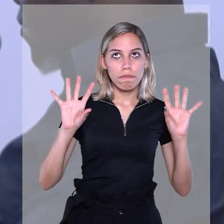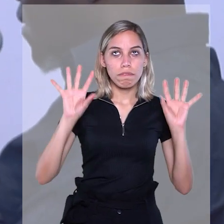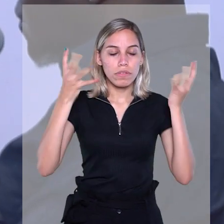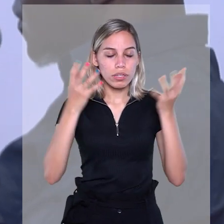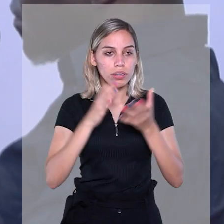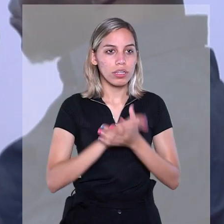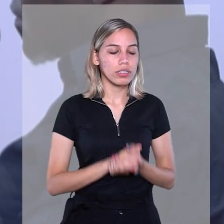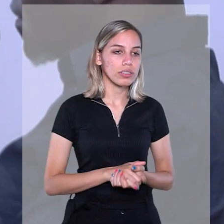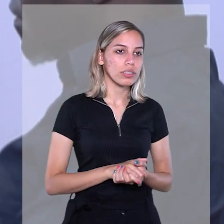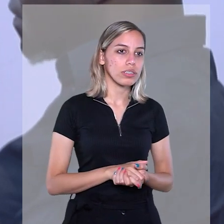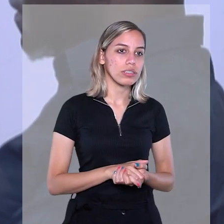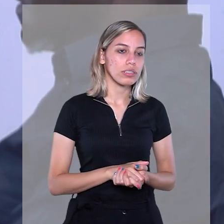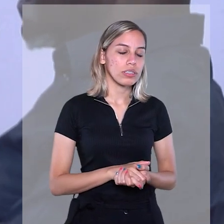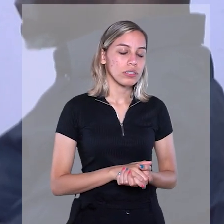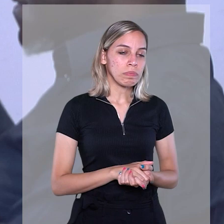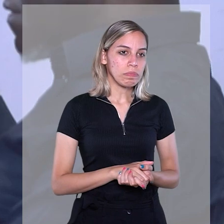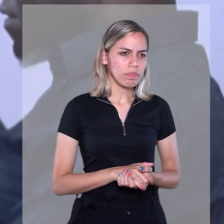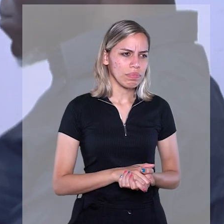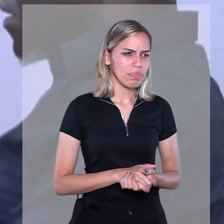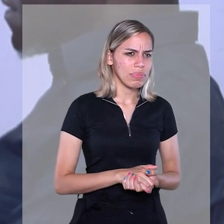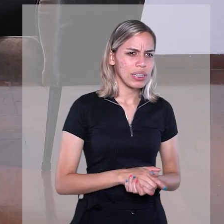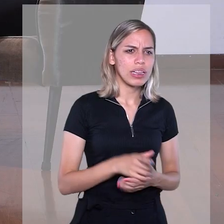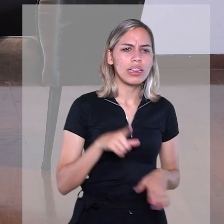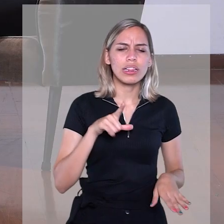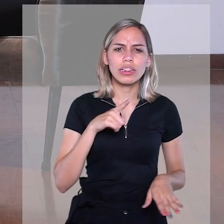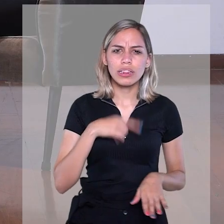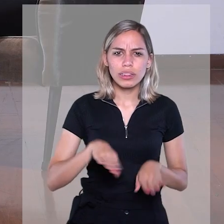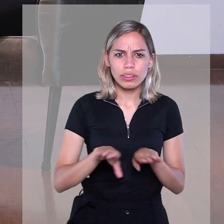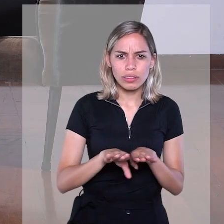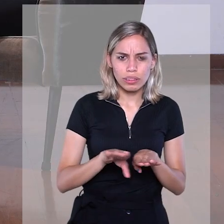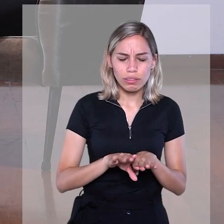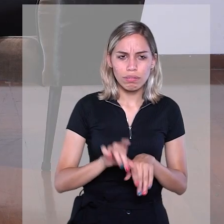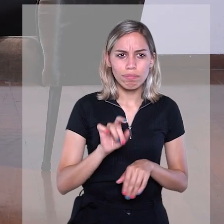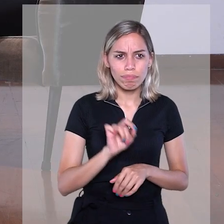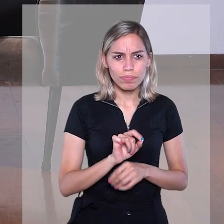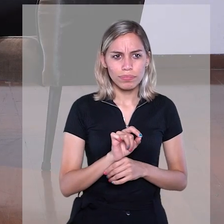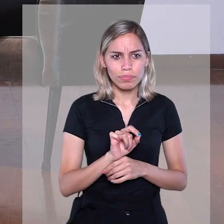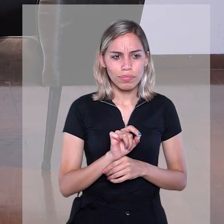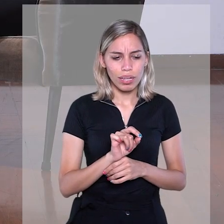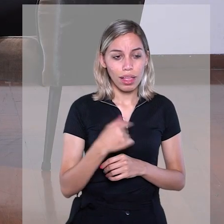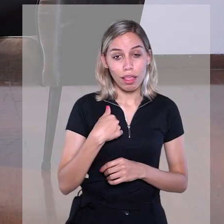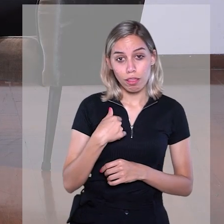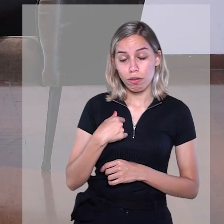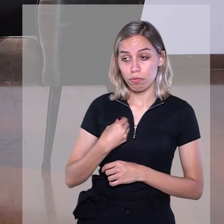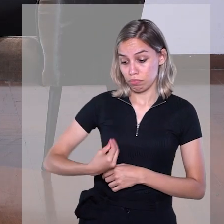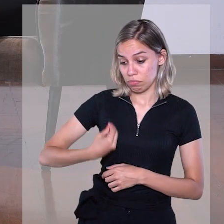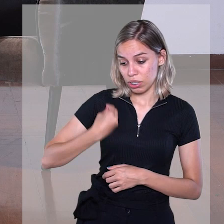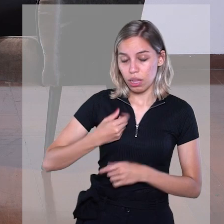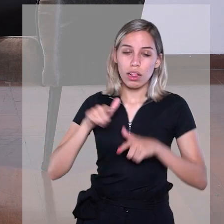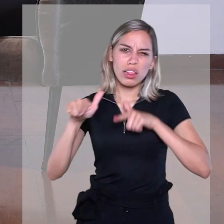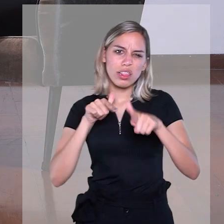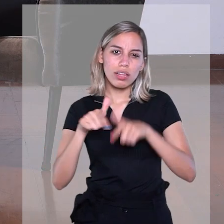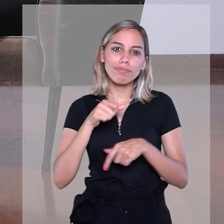ZIP, que é a Zona de Invenção Poesia aí. É o acervo também da minha atuação como jornalista cultural durante